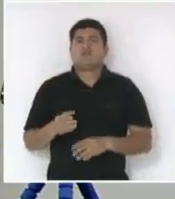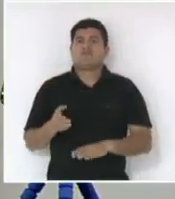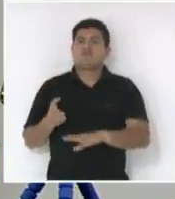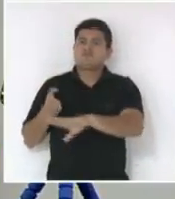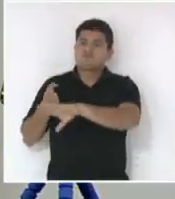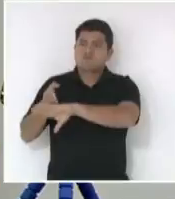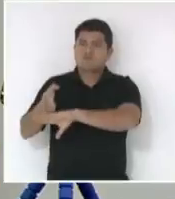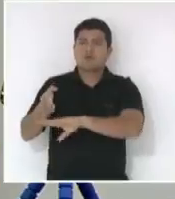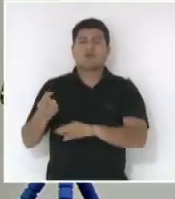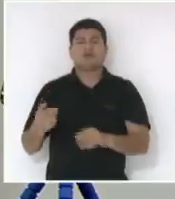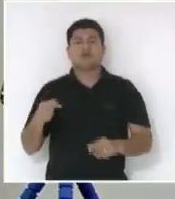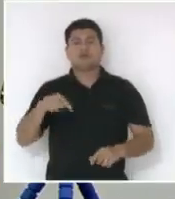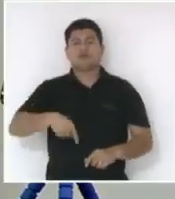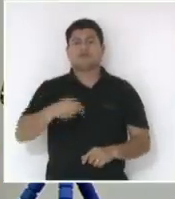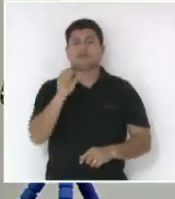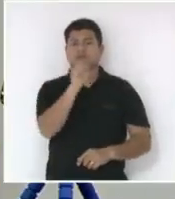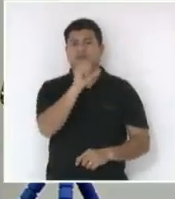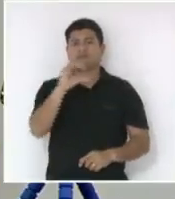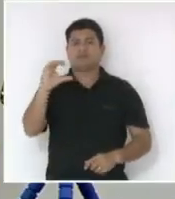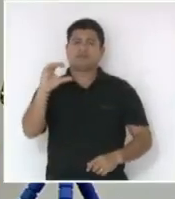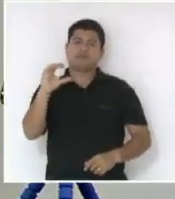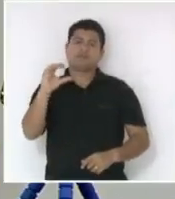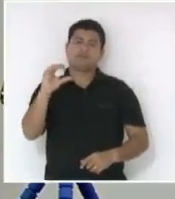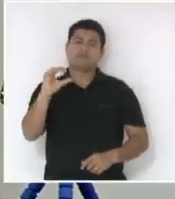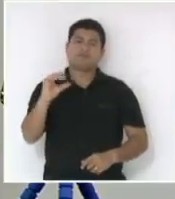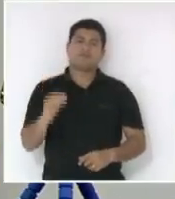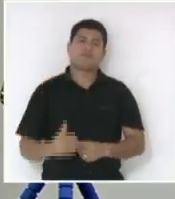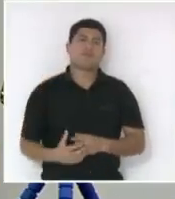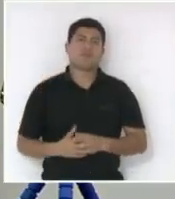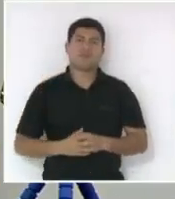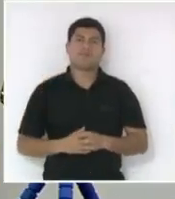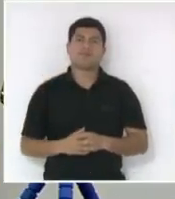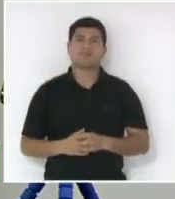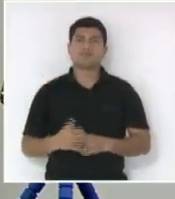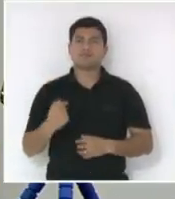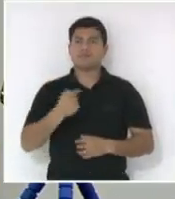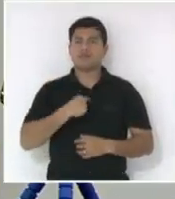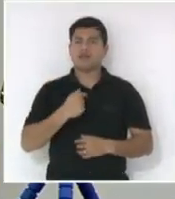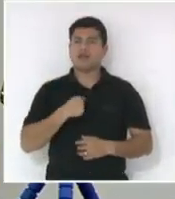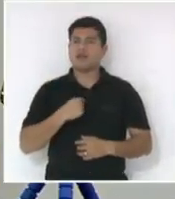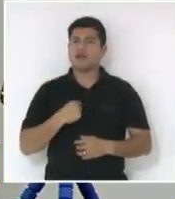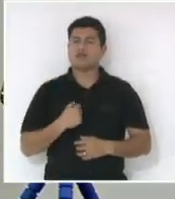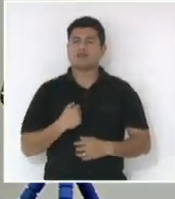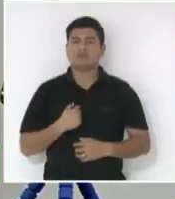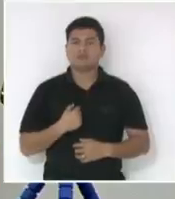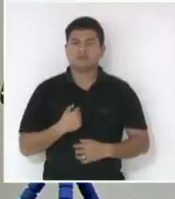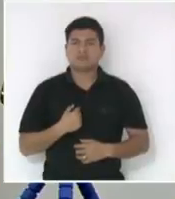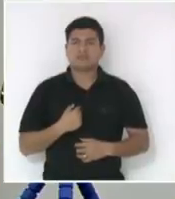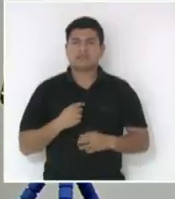querido Estado de Santa Catarina. Eu, sinceramente, espero